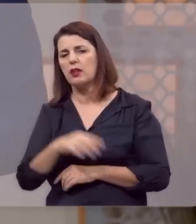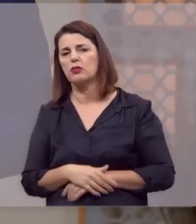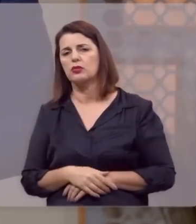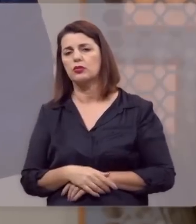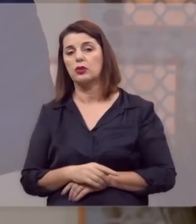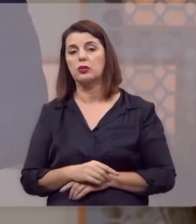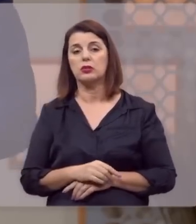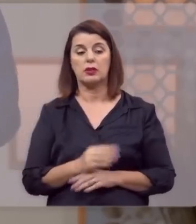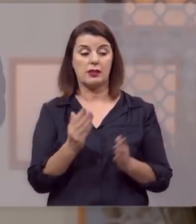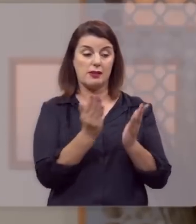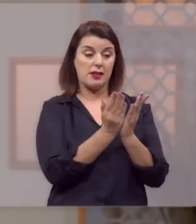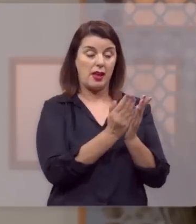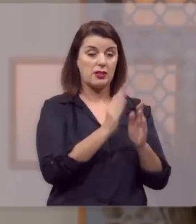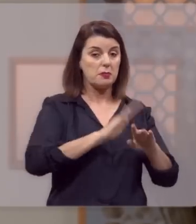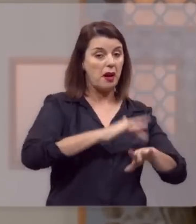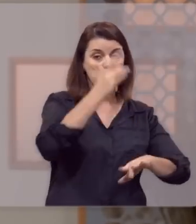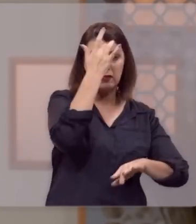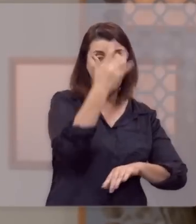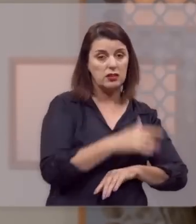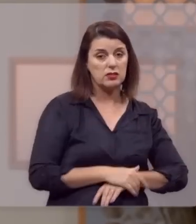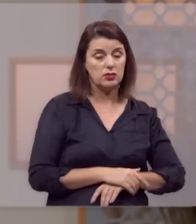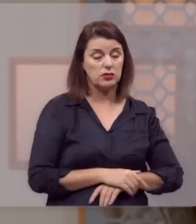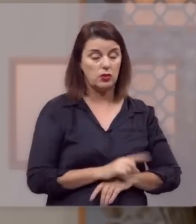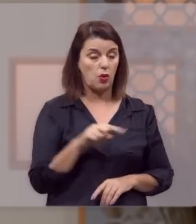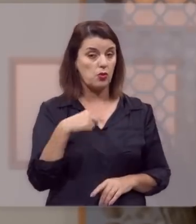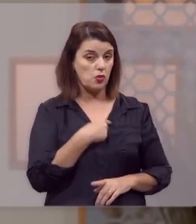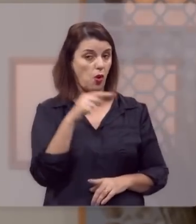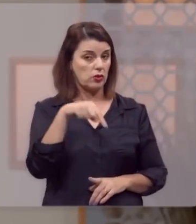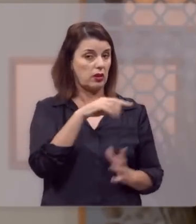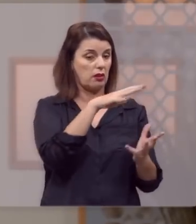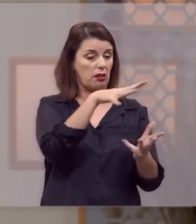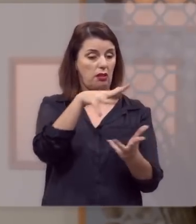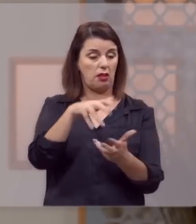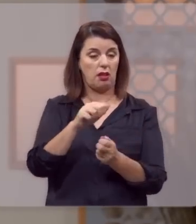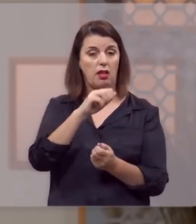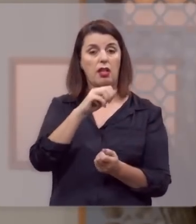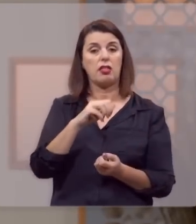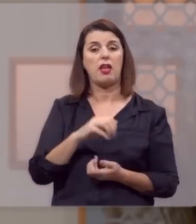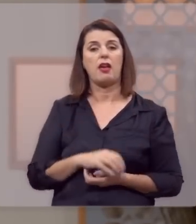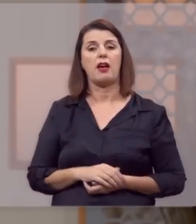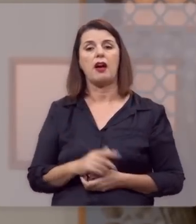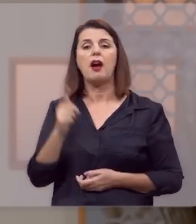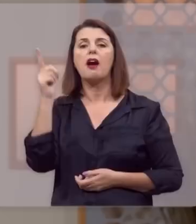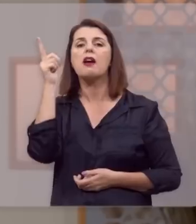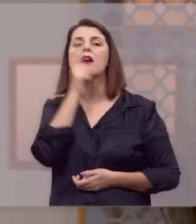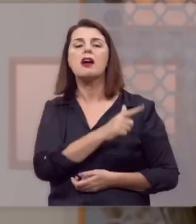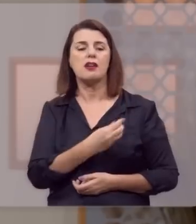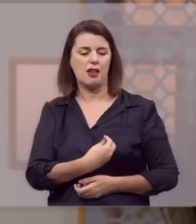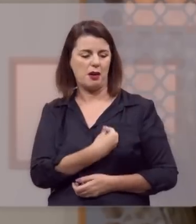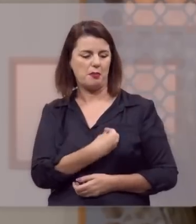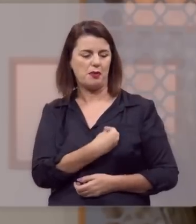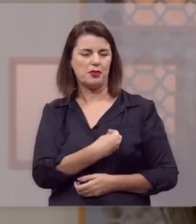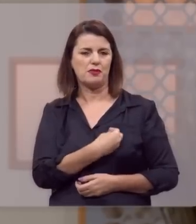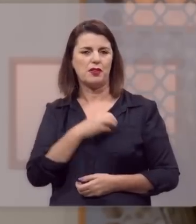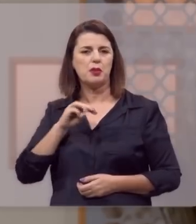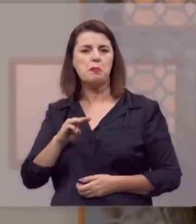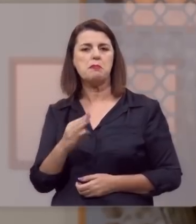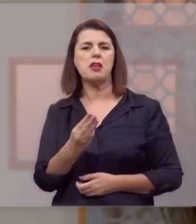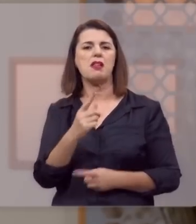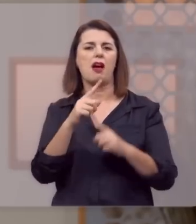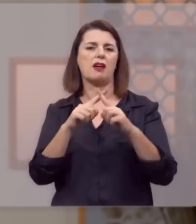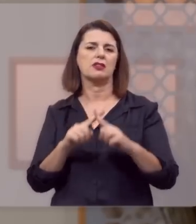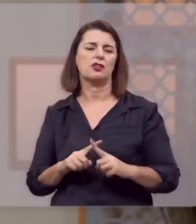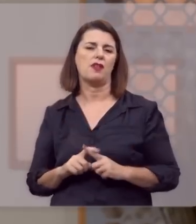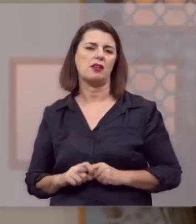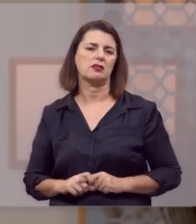comigo, será que nós, aqui no planeta Terra, ganhamos na loteria da vida milhares de